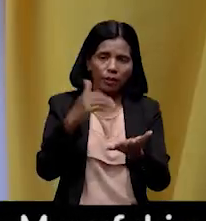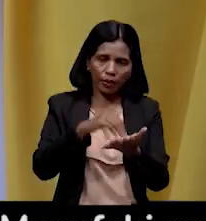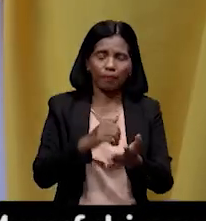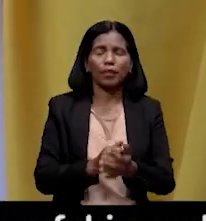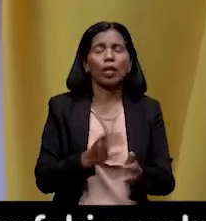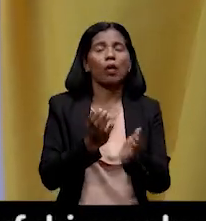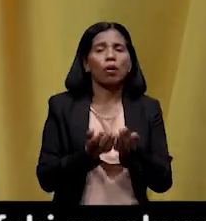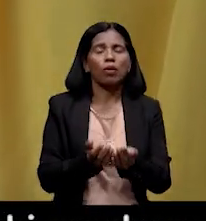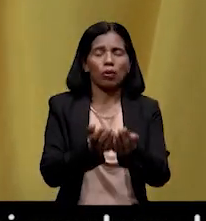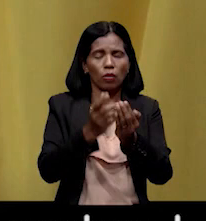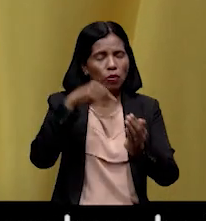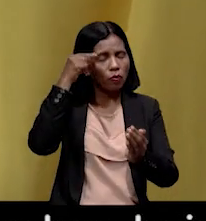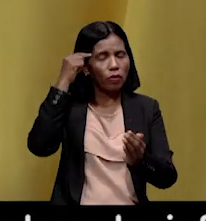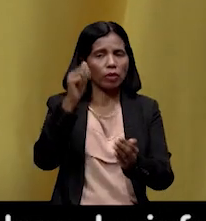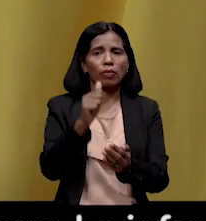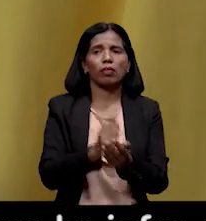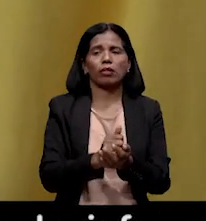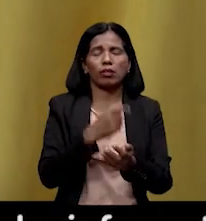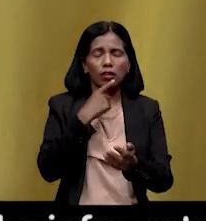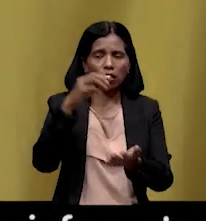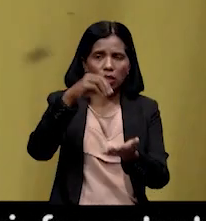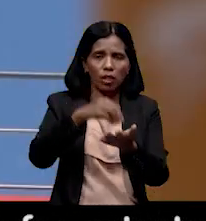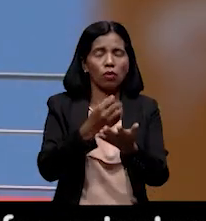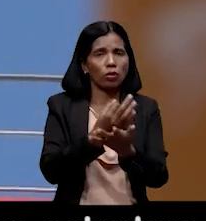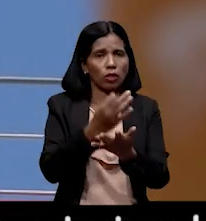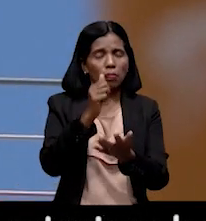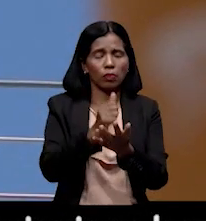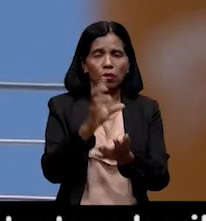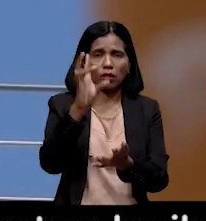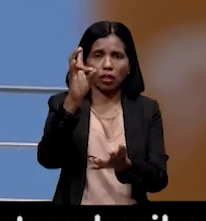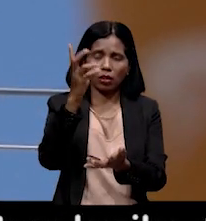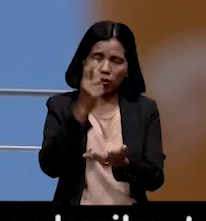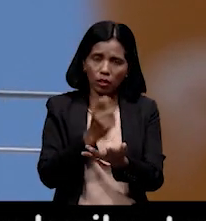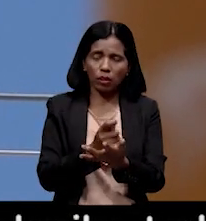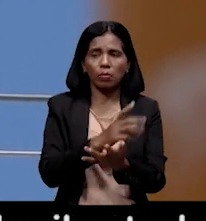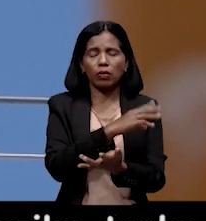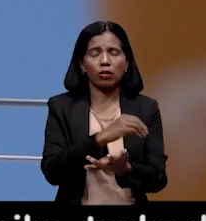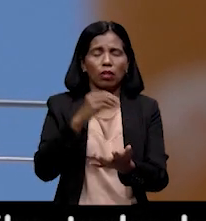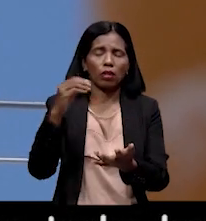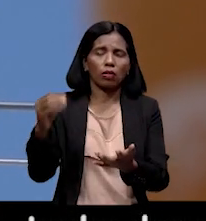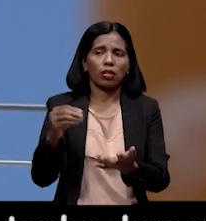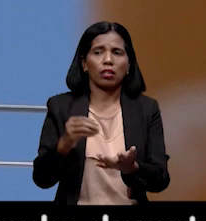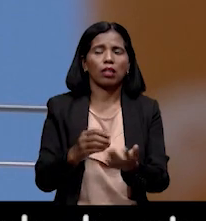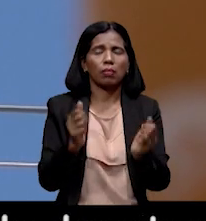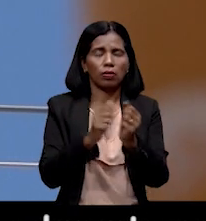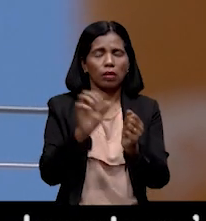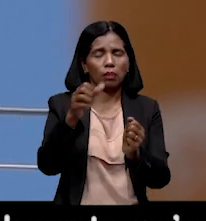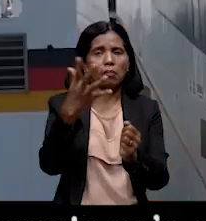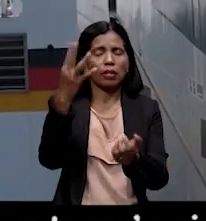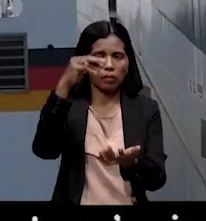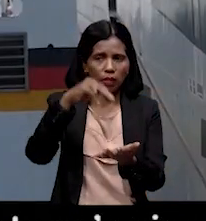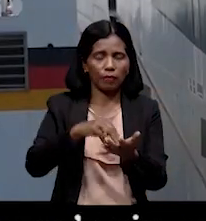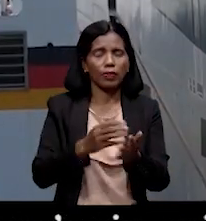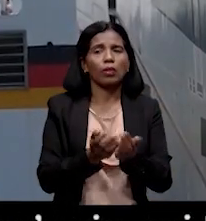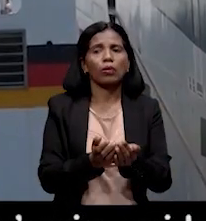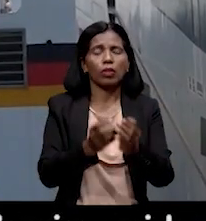Governo Alemanha investe euro tokon hitu, no Governo Timor-Leste investe quase tokon sanulu resin lima. Ro ne honia